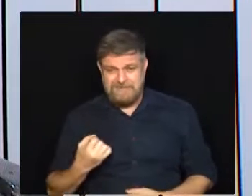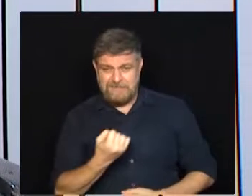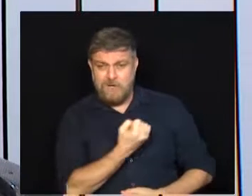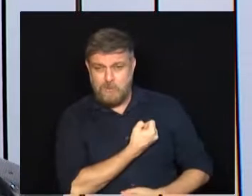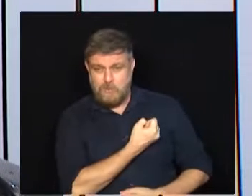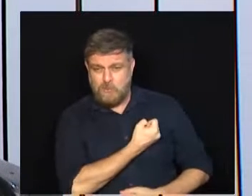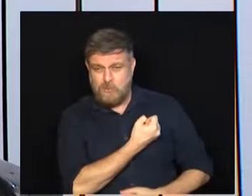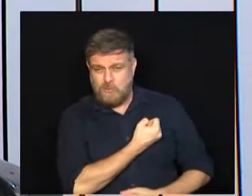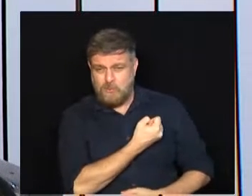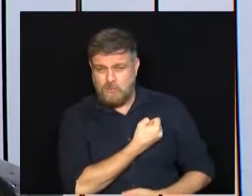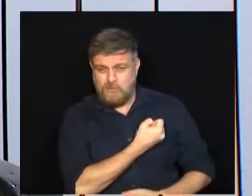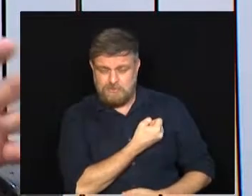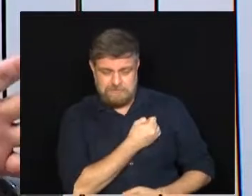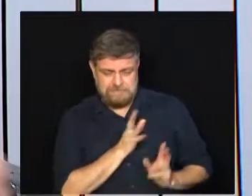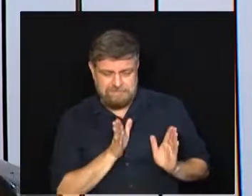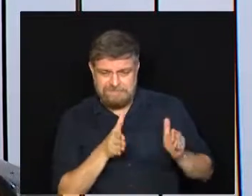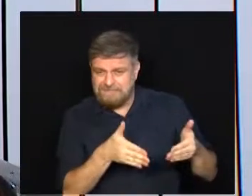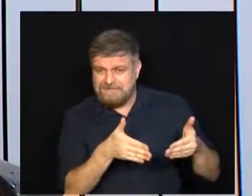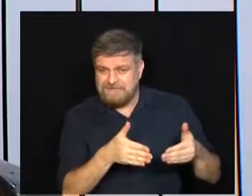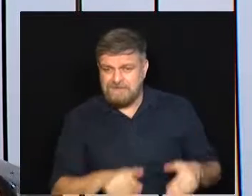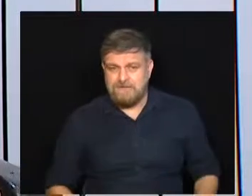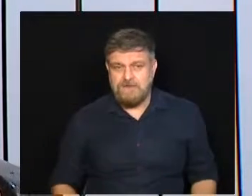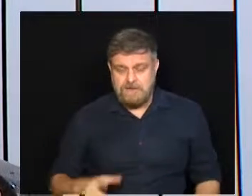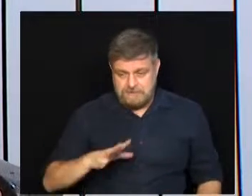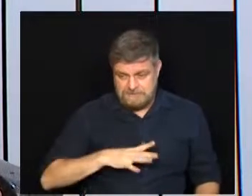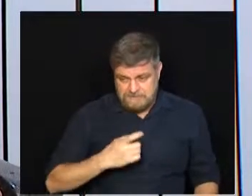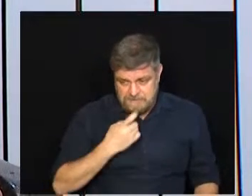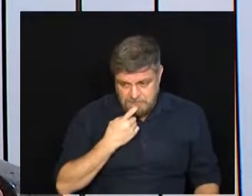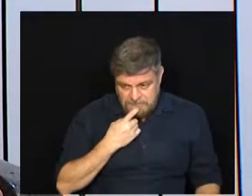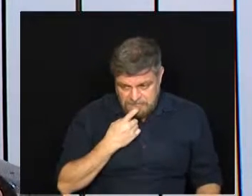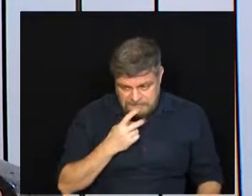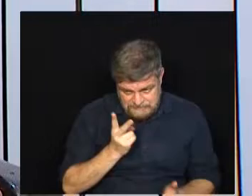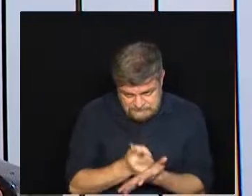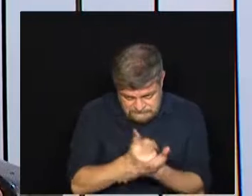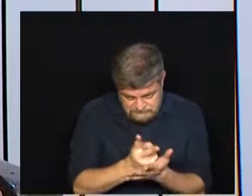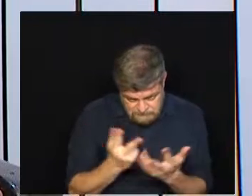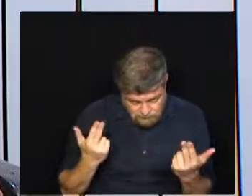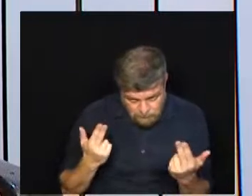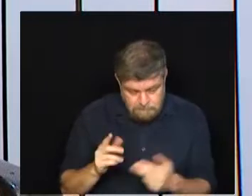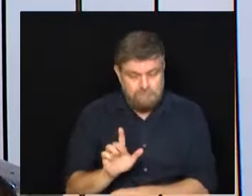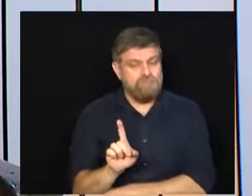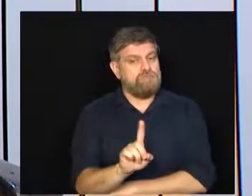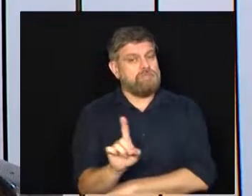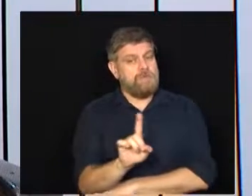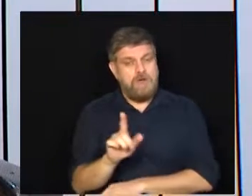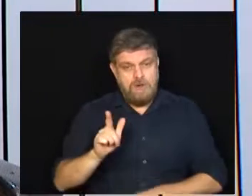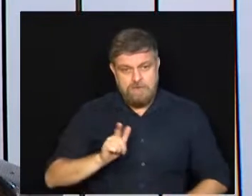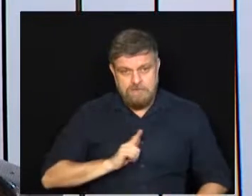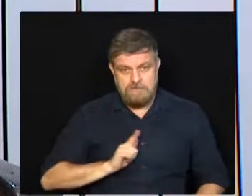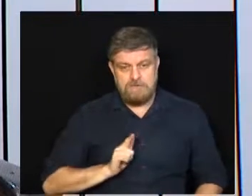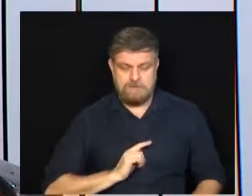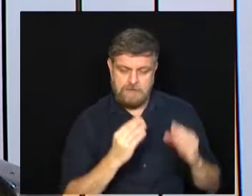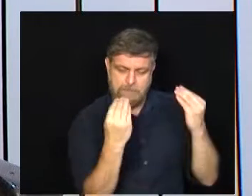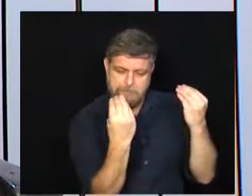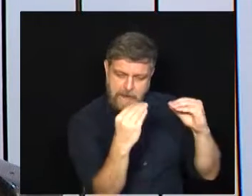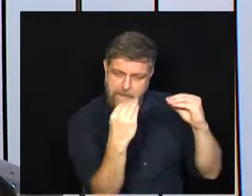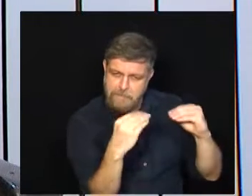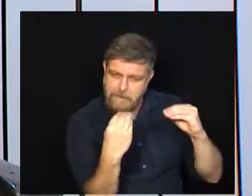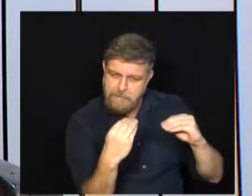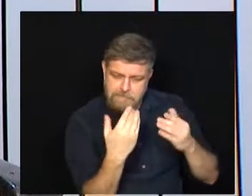começar daí em particular, nem sempre foi assim na cidade de Campinas. É verdade que a sistematização desses